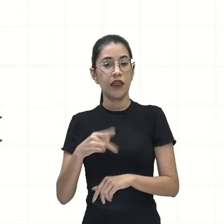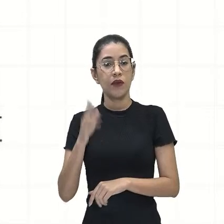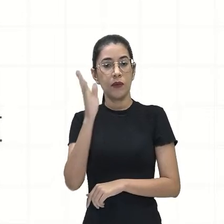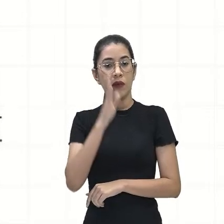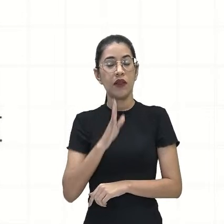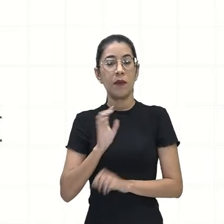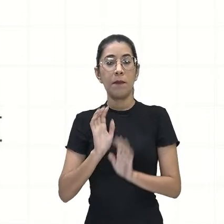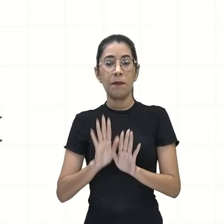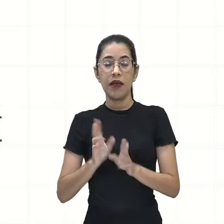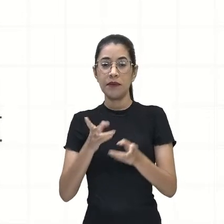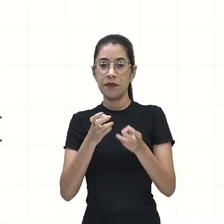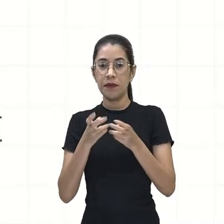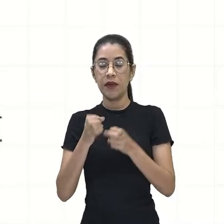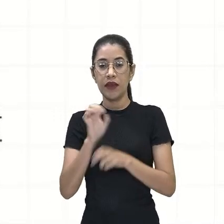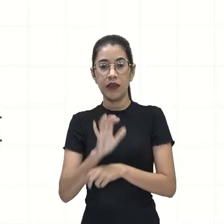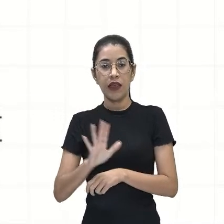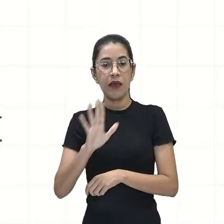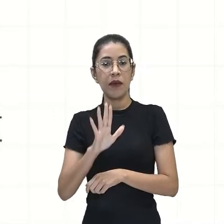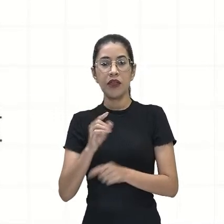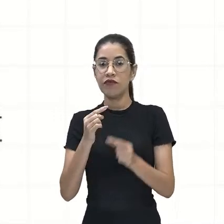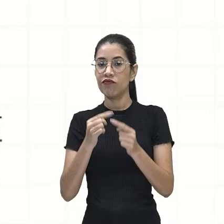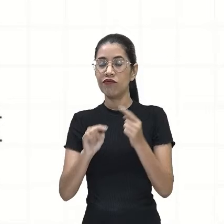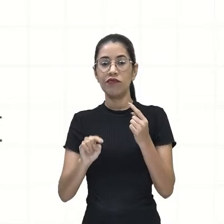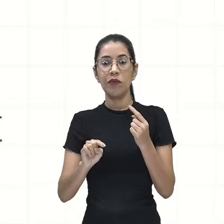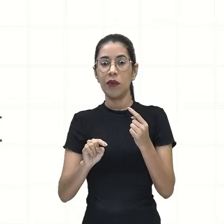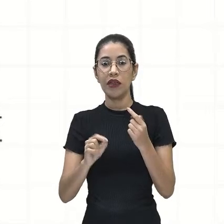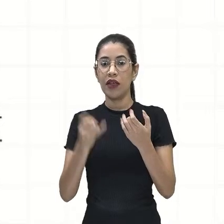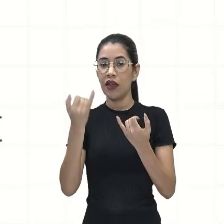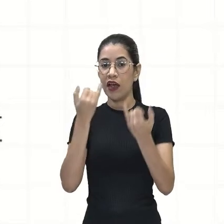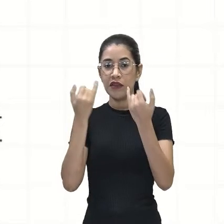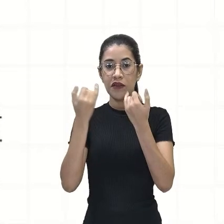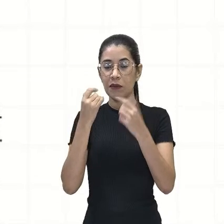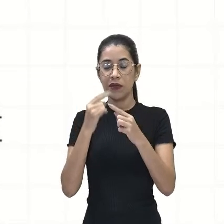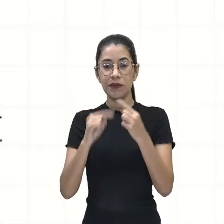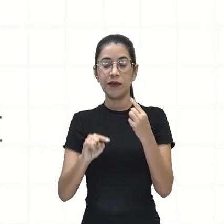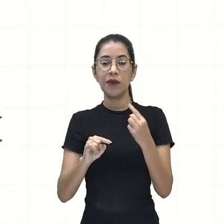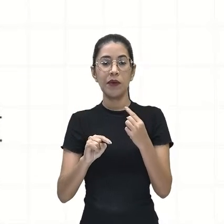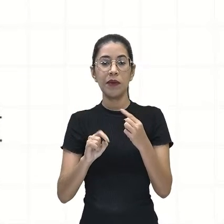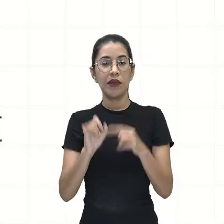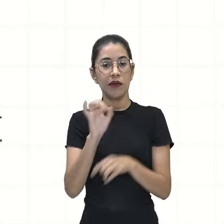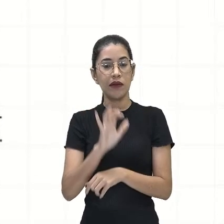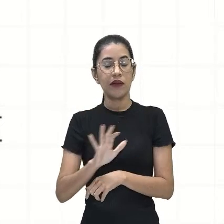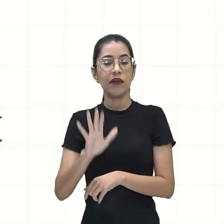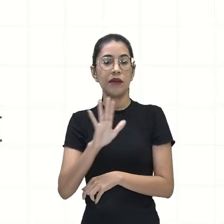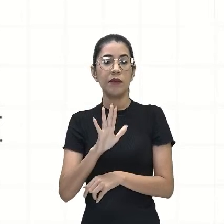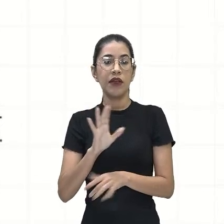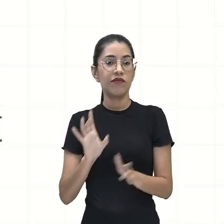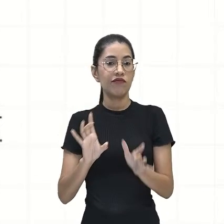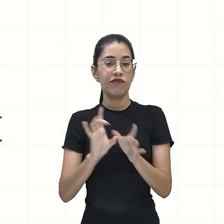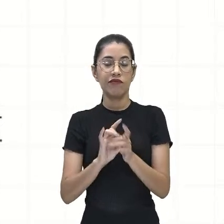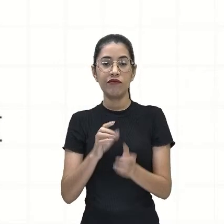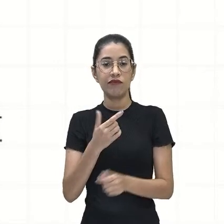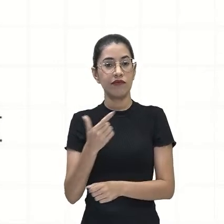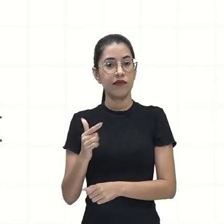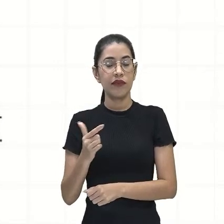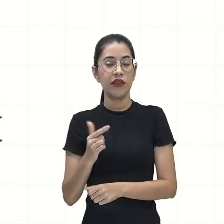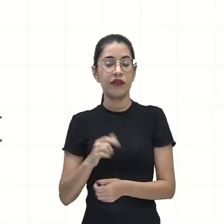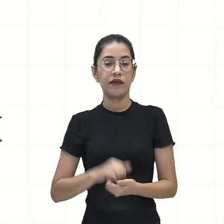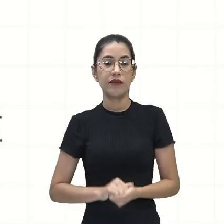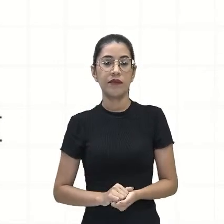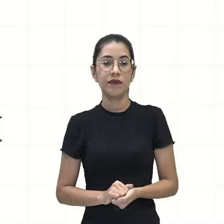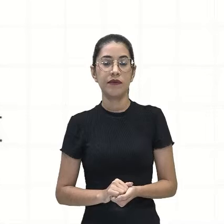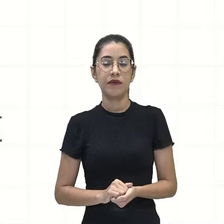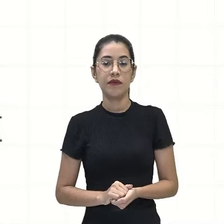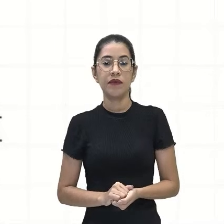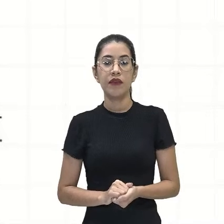imagem ela não está condizendo com os dados, né? A imagem ela não está ligando corretamente os dados, né? E